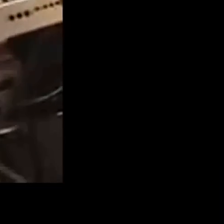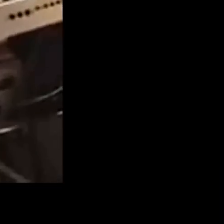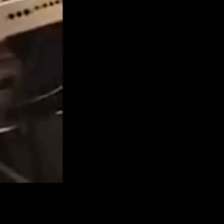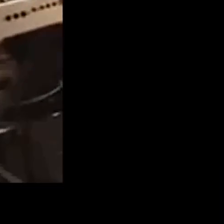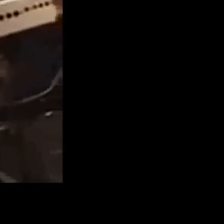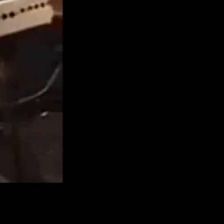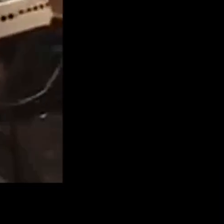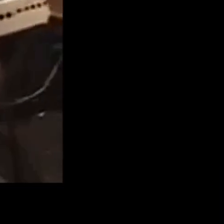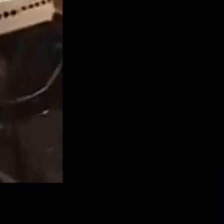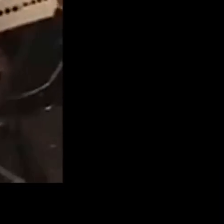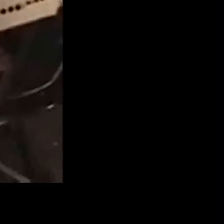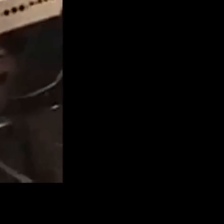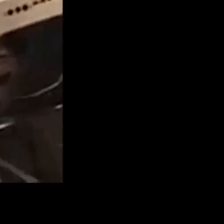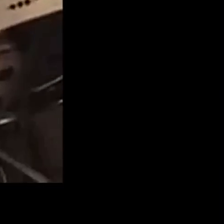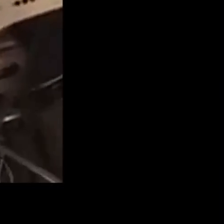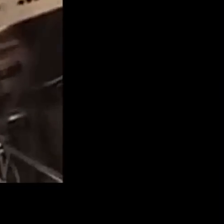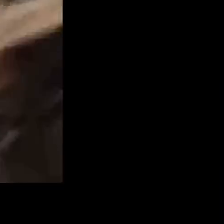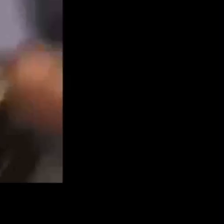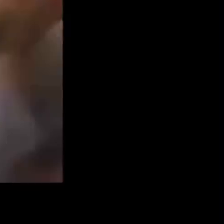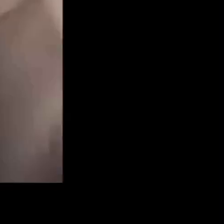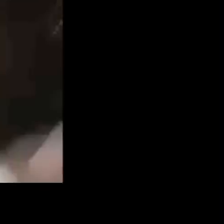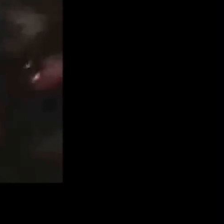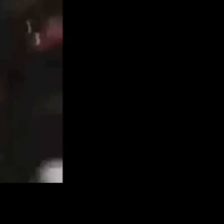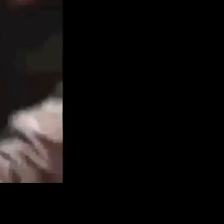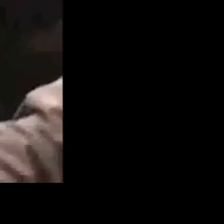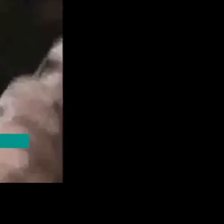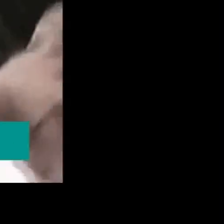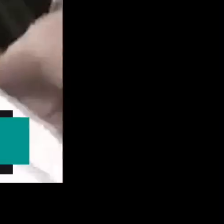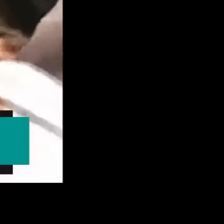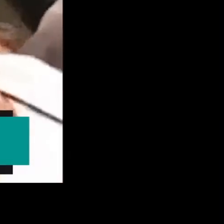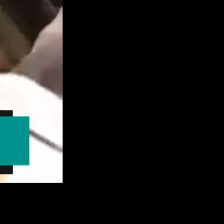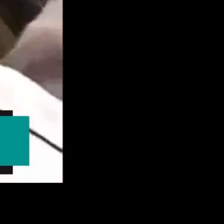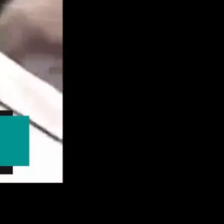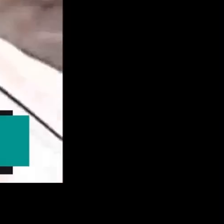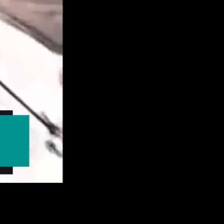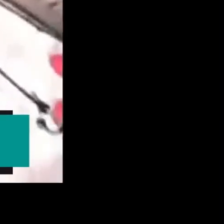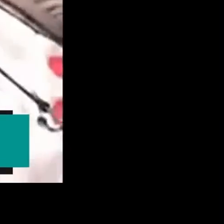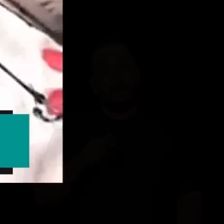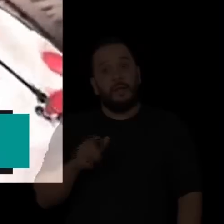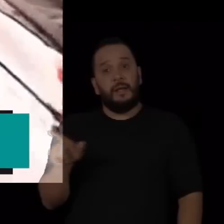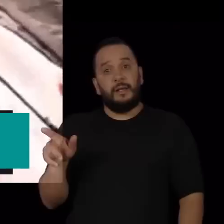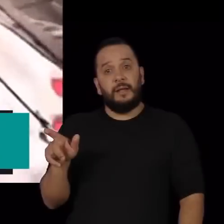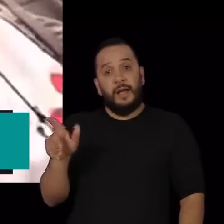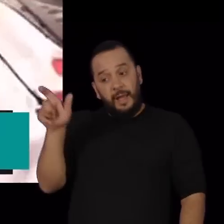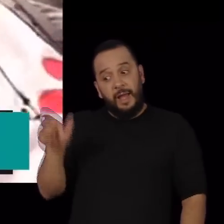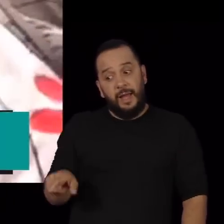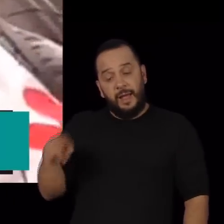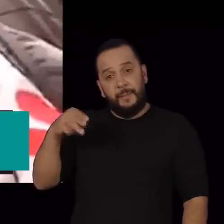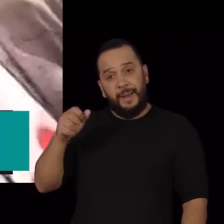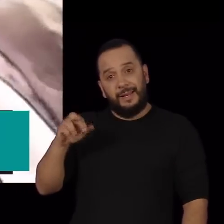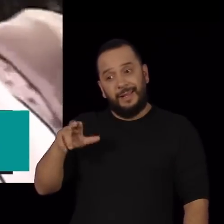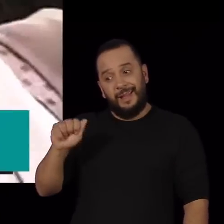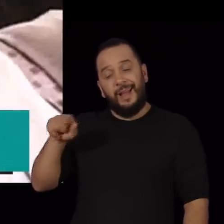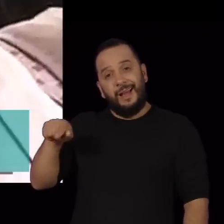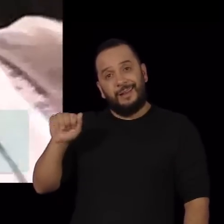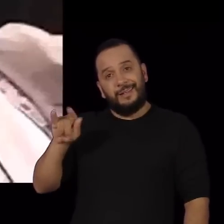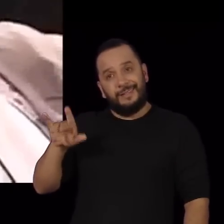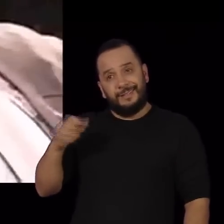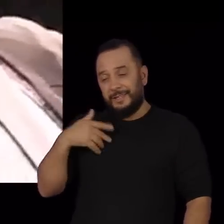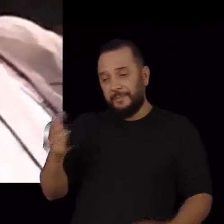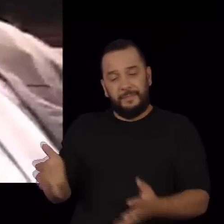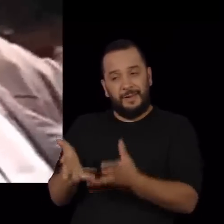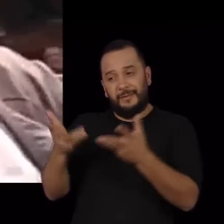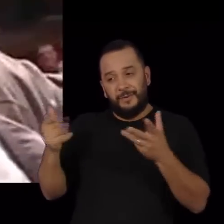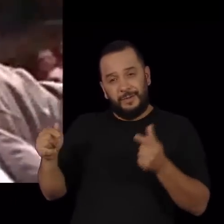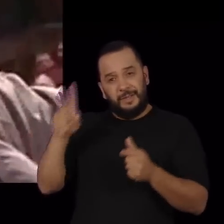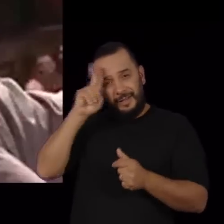viu renascer esse teatro aqui agora. Mas antes disso, ela fez uma coisa maravilhosa. Porque você se lembra, Maria, que em